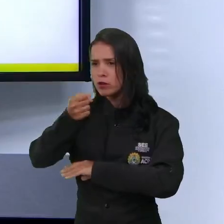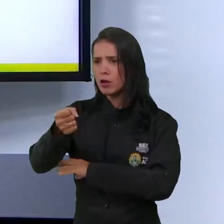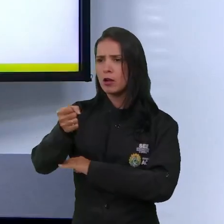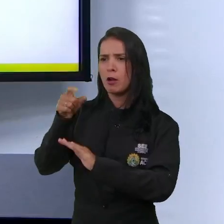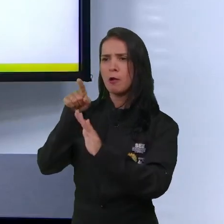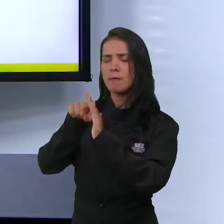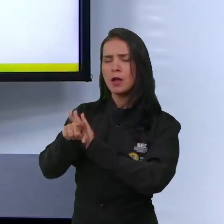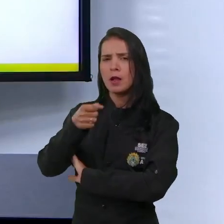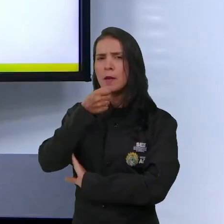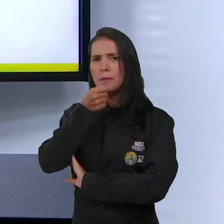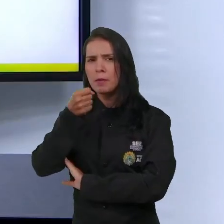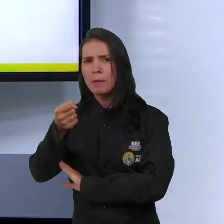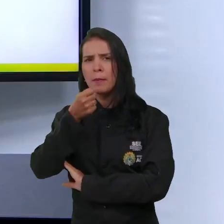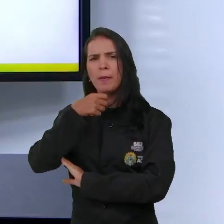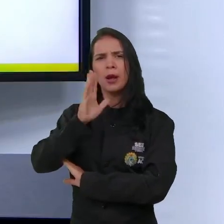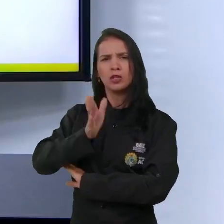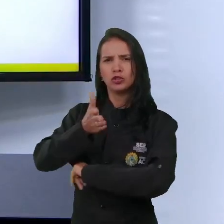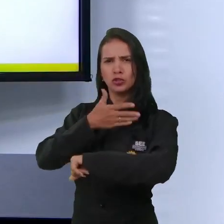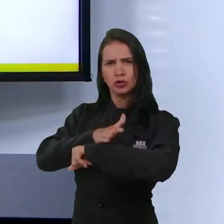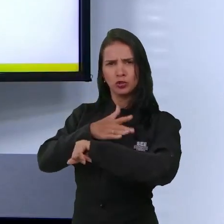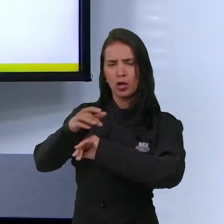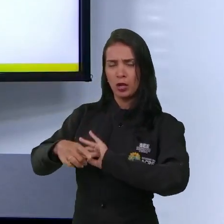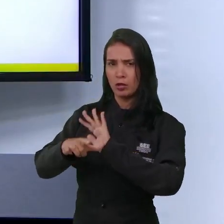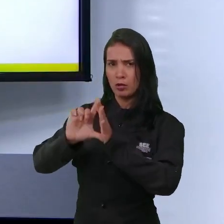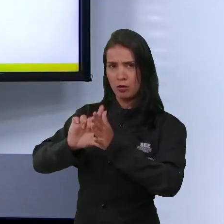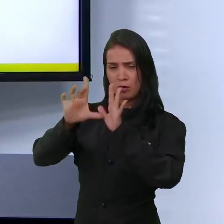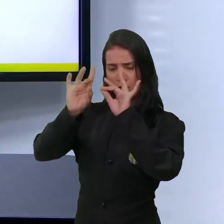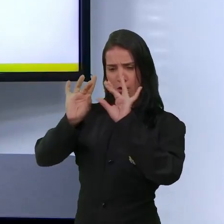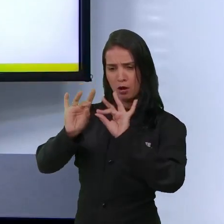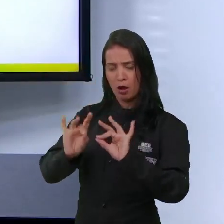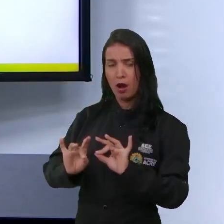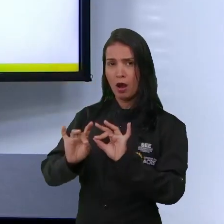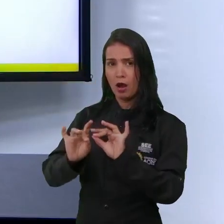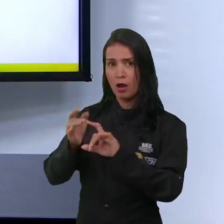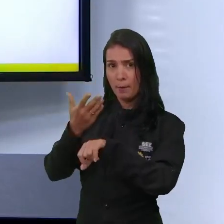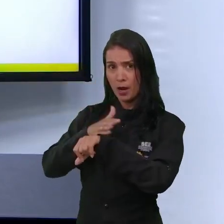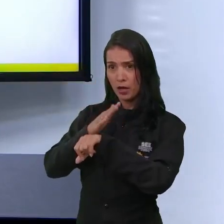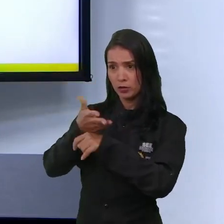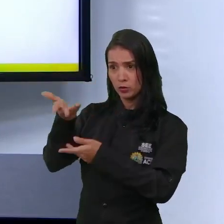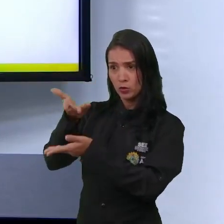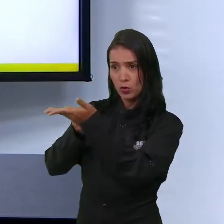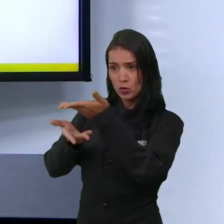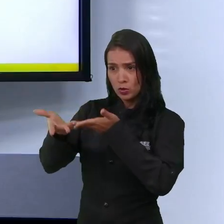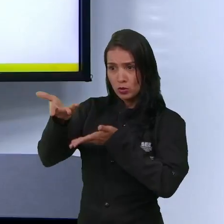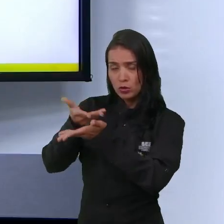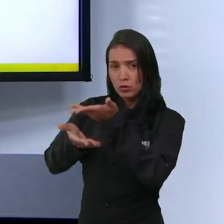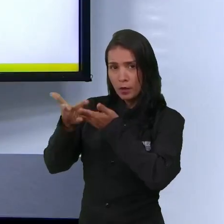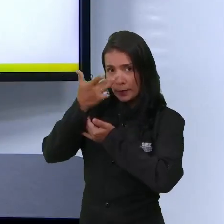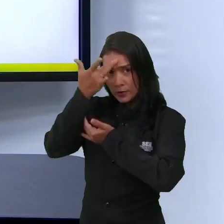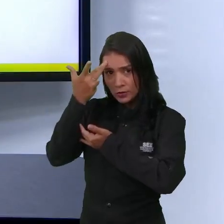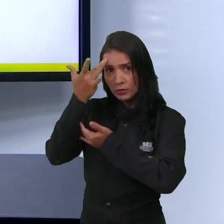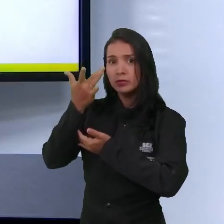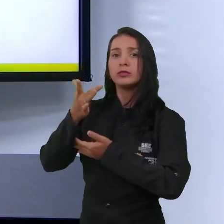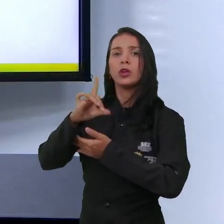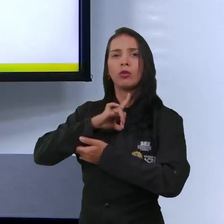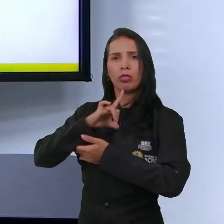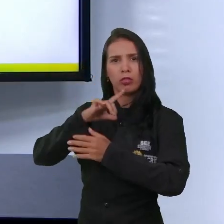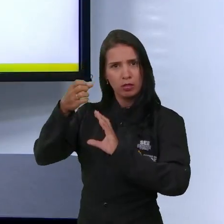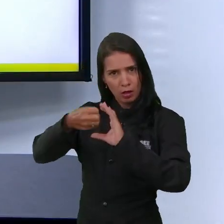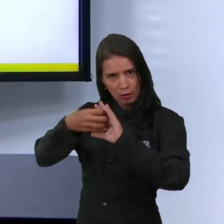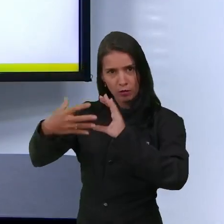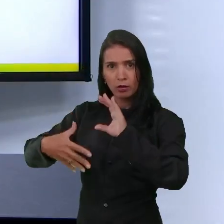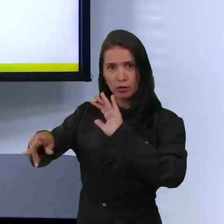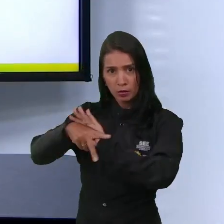texto ensaiado, para ali dialogar com o entrevistador. Então, a entrevista ela tem essa marcação